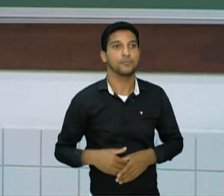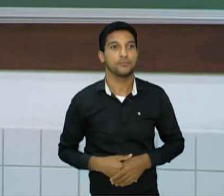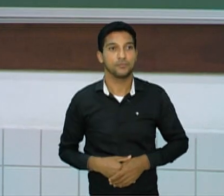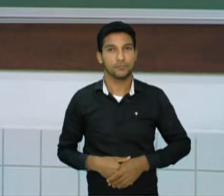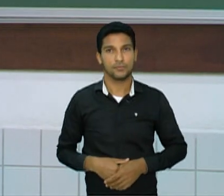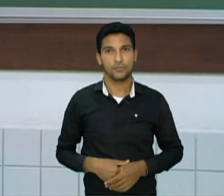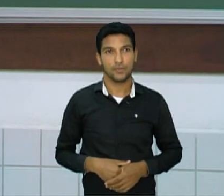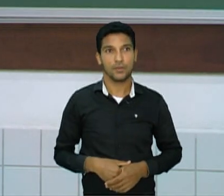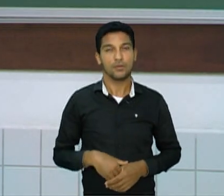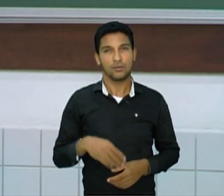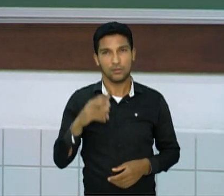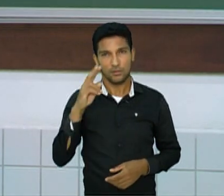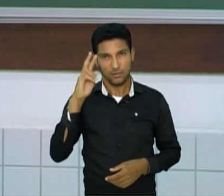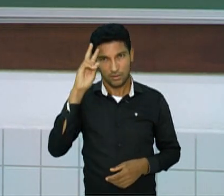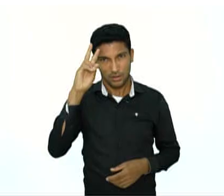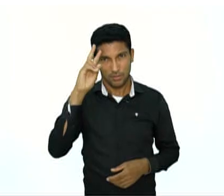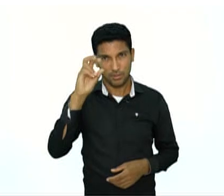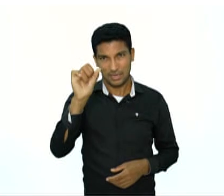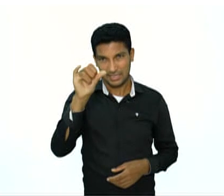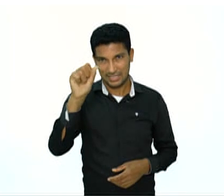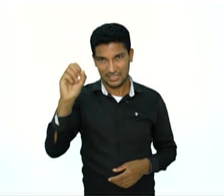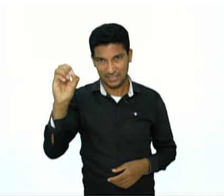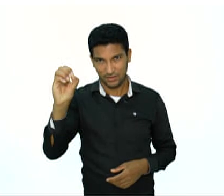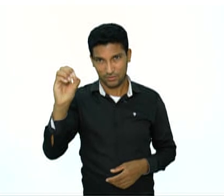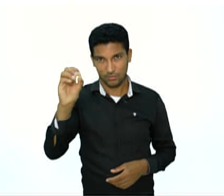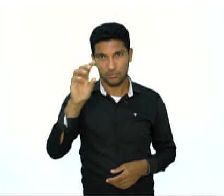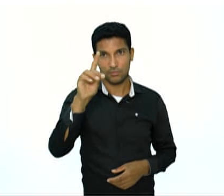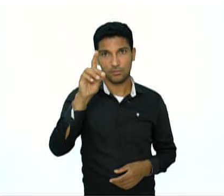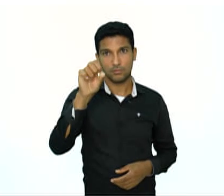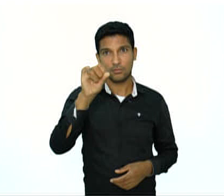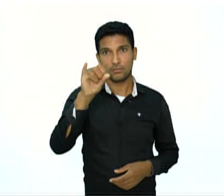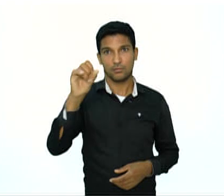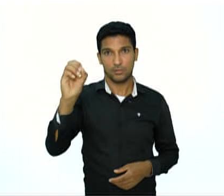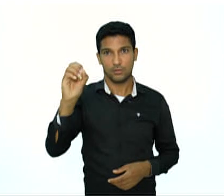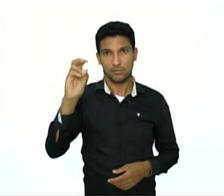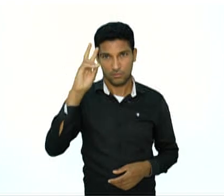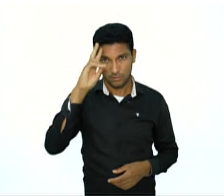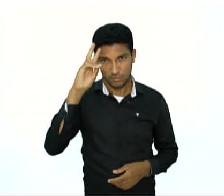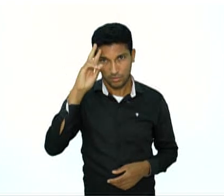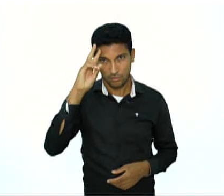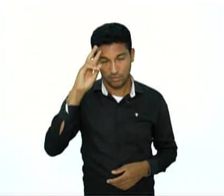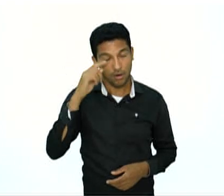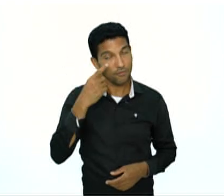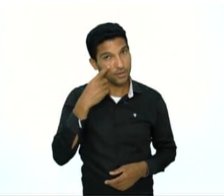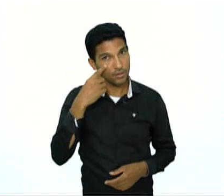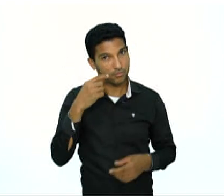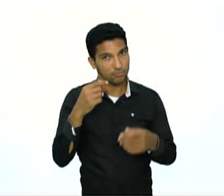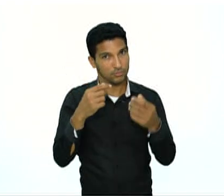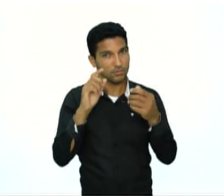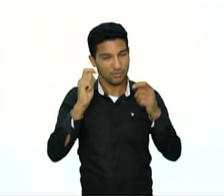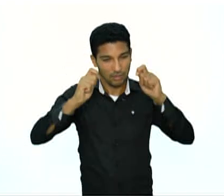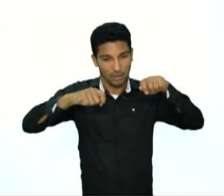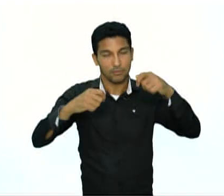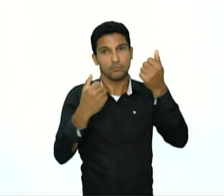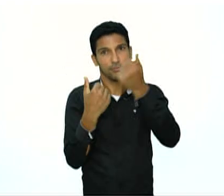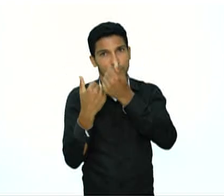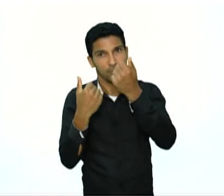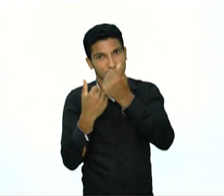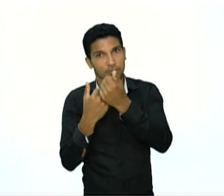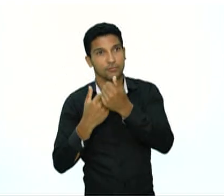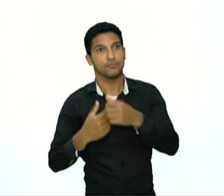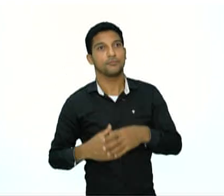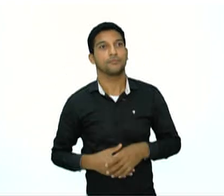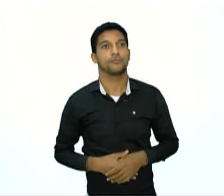Tenta colocar aí para você ver. Vemos que tem gente que posta links desde 2013. Não quer